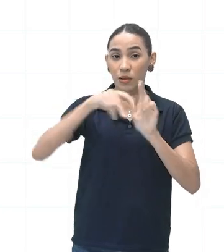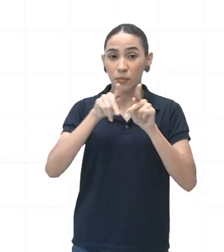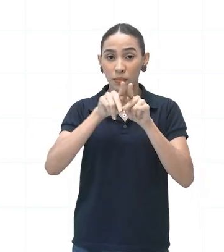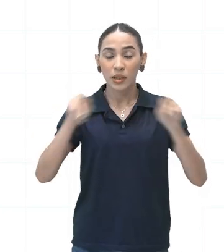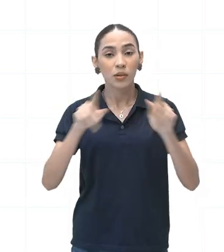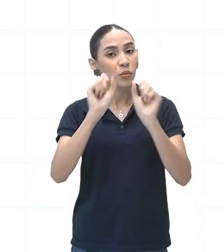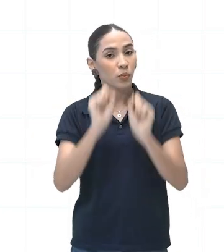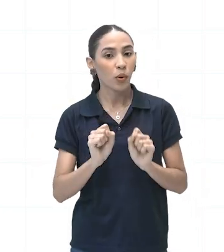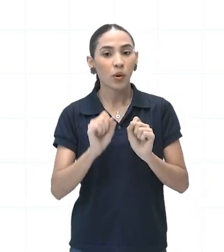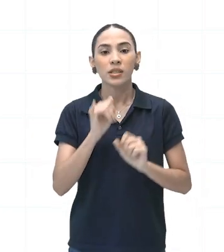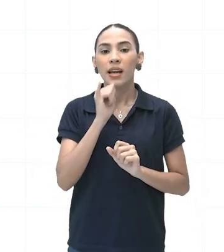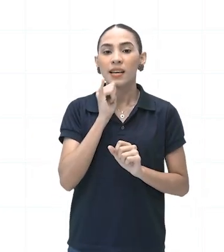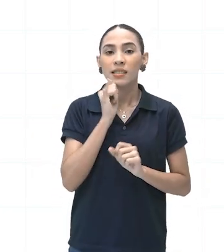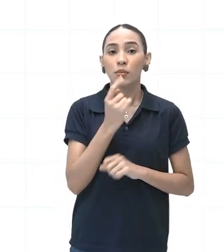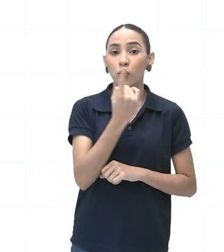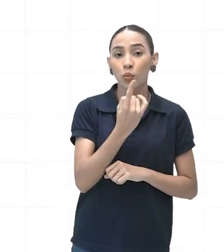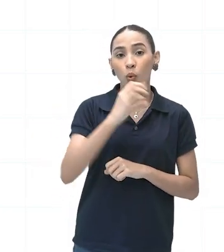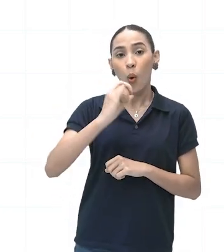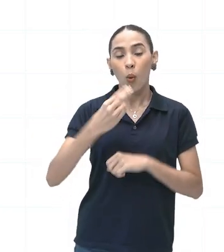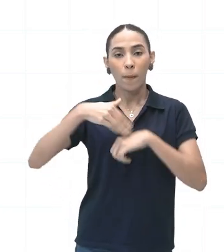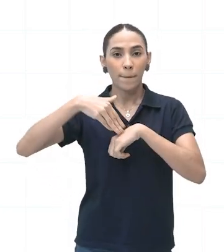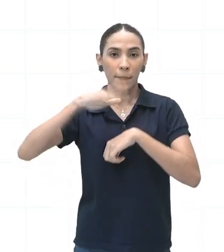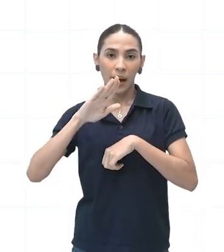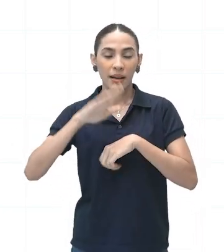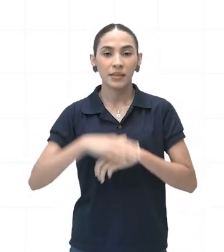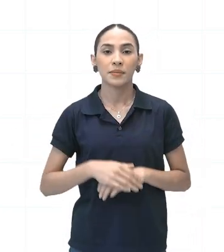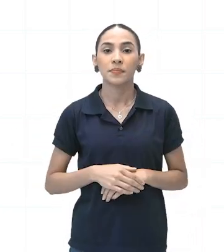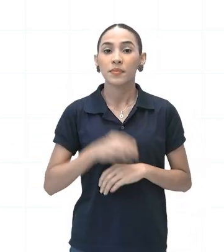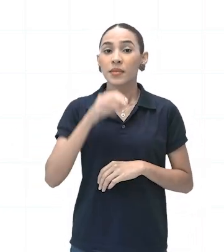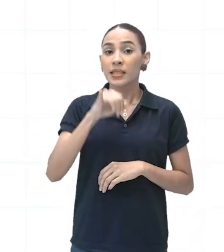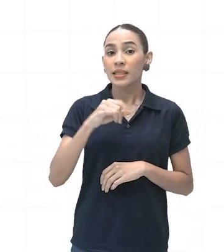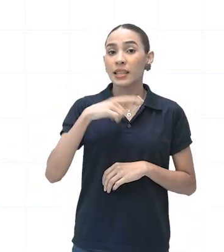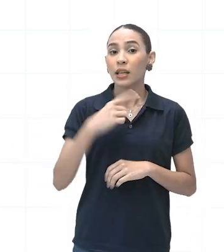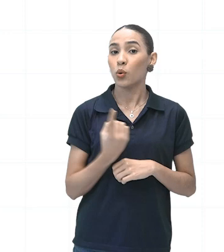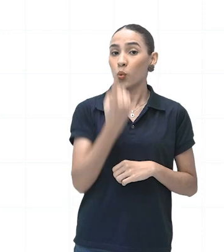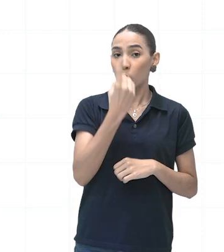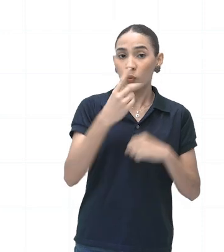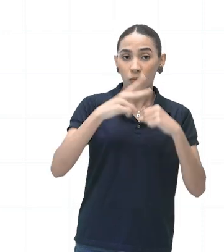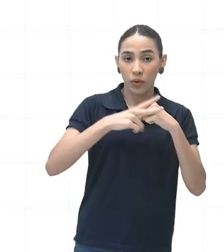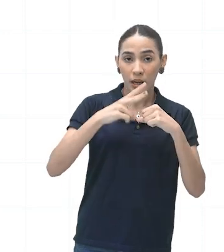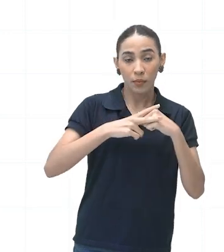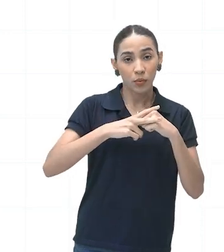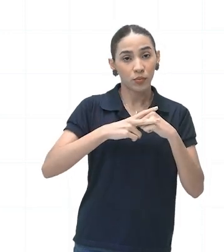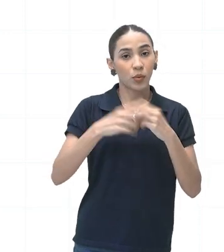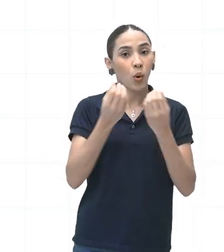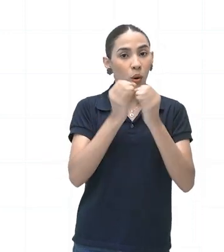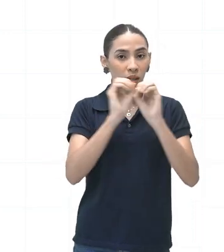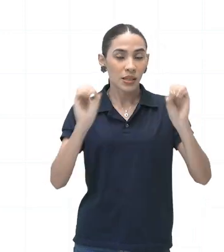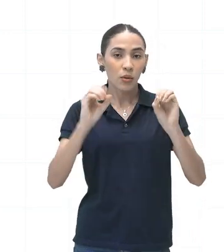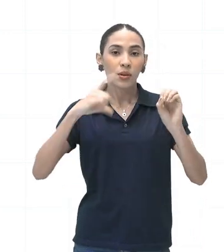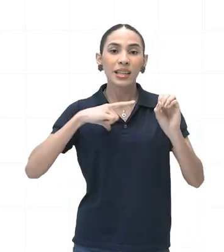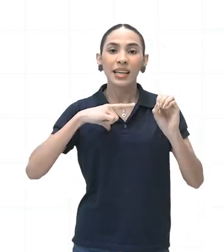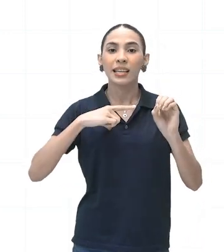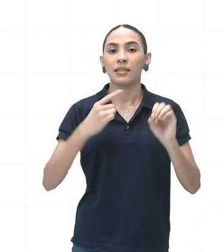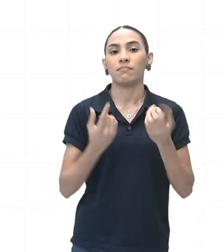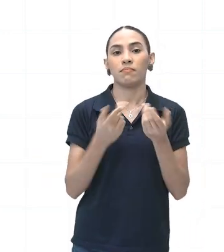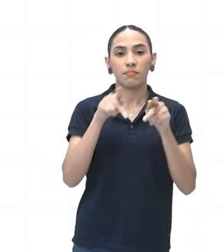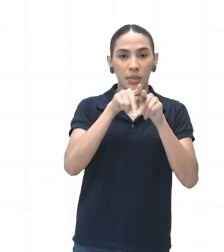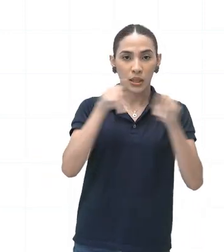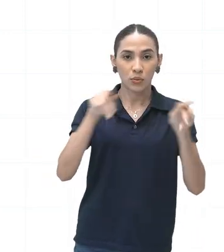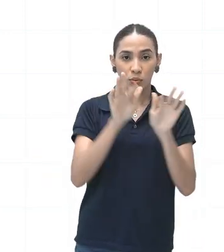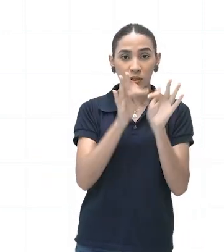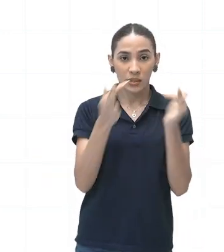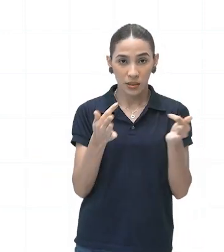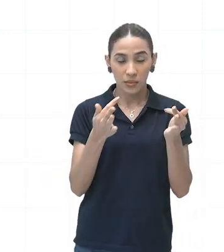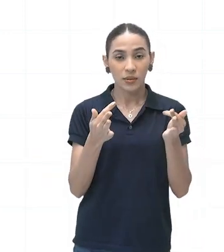podem ser com um ou mais. Tendo apenas um verbo, ou seja, uma oração, eu vou ter um período simples.